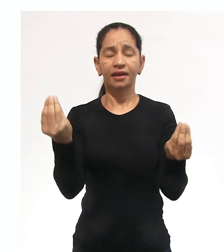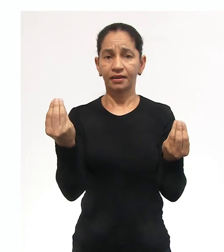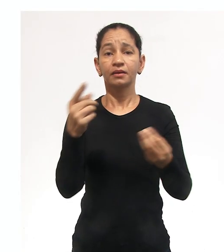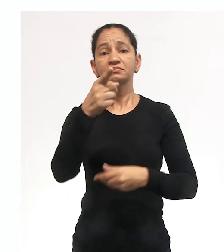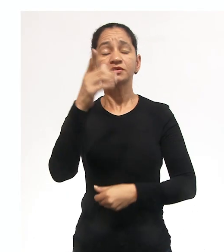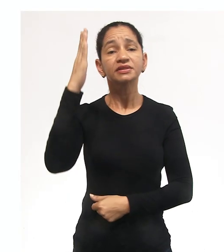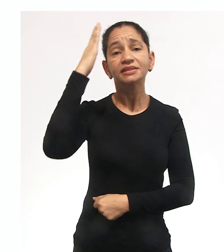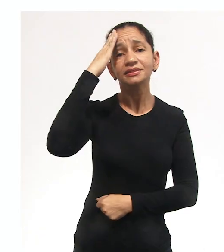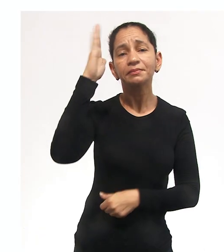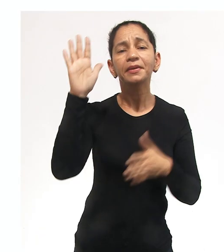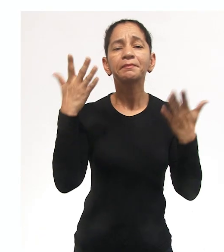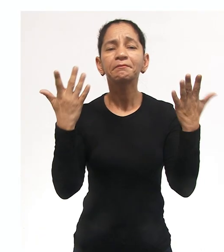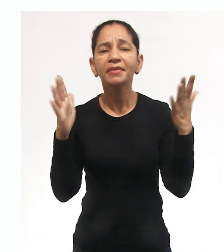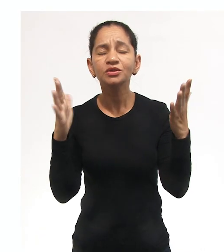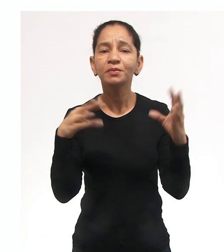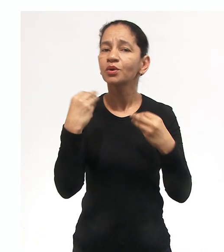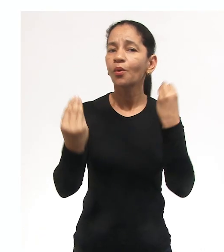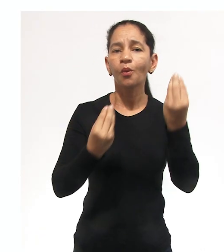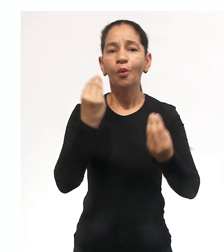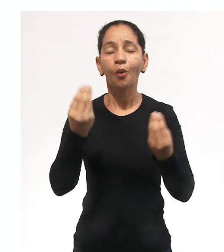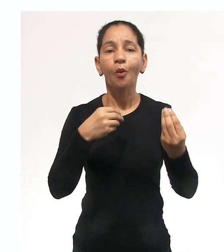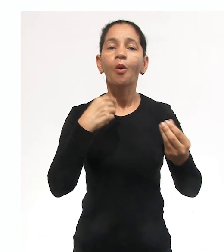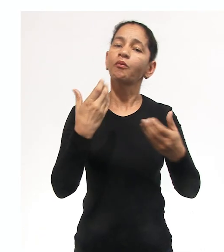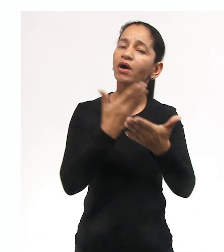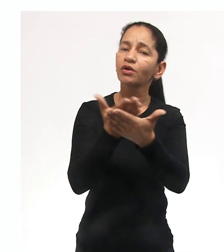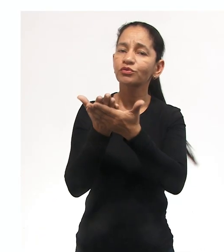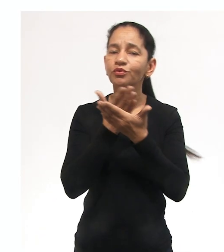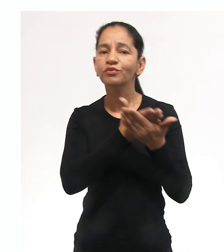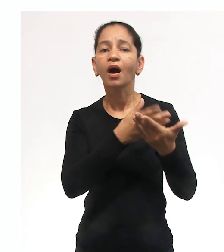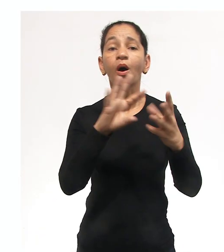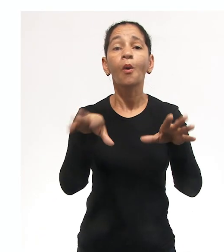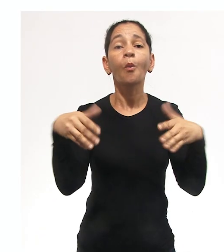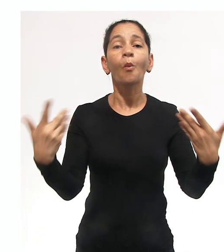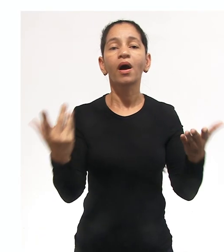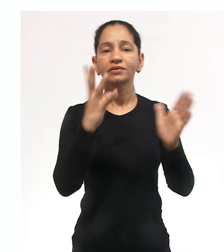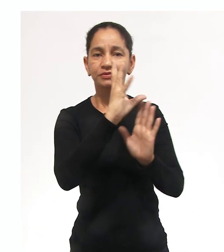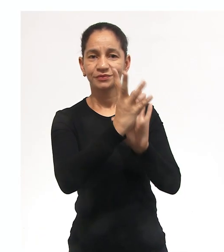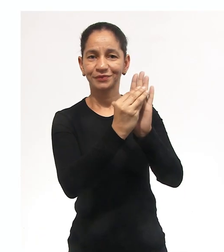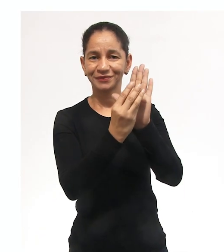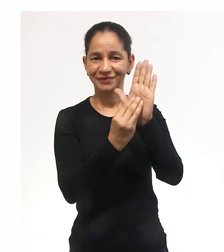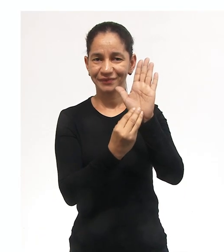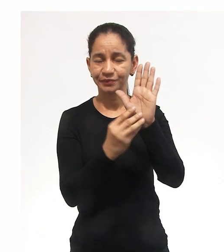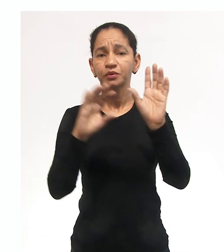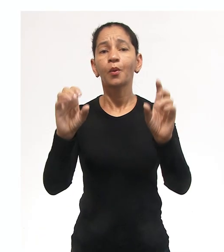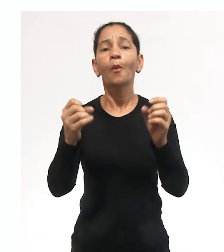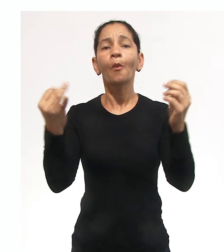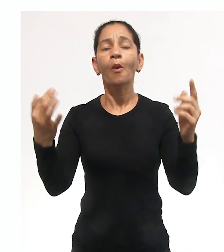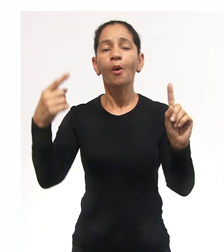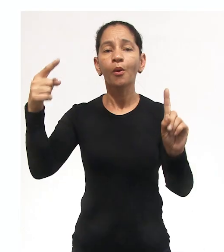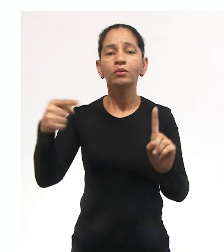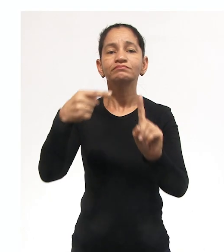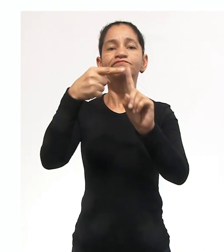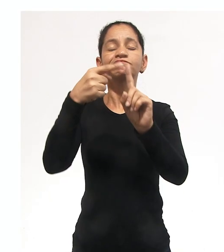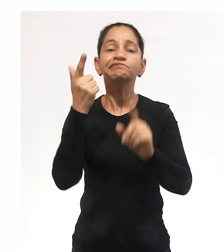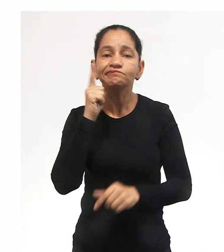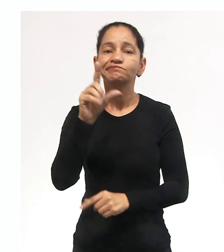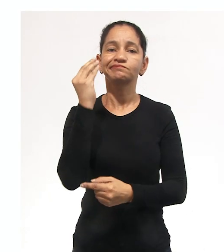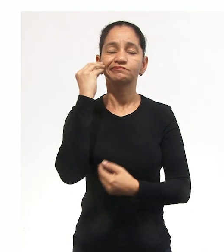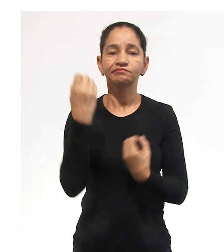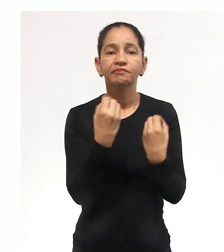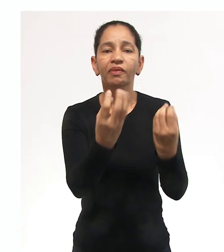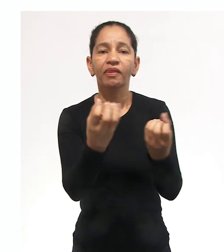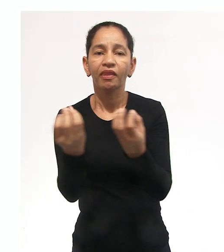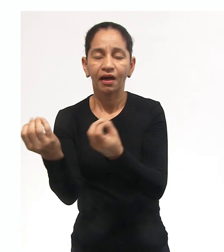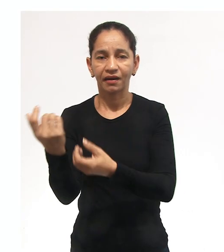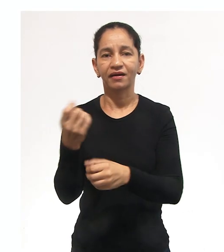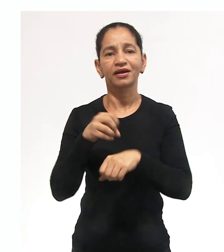terem mais uma ideia do que nós iremos trabalhar, quais são os conteúdos, os objetivos, o que eu quero alcançar ao